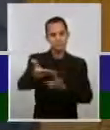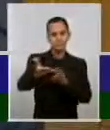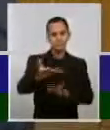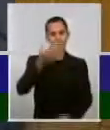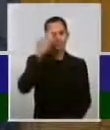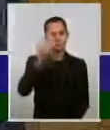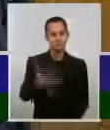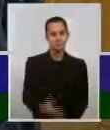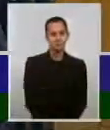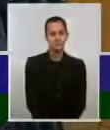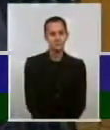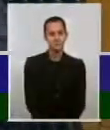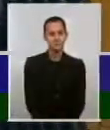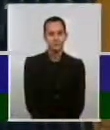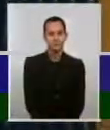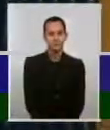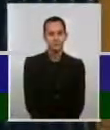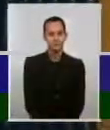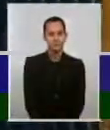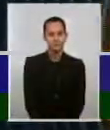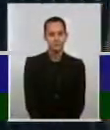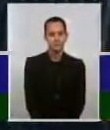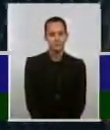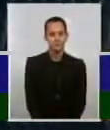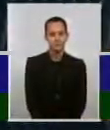Excelência. Obrigado.